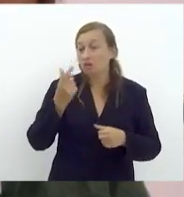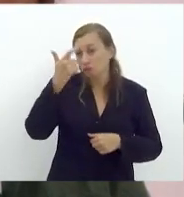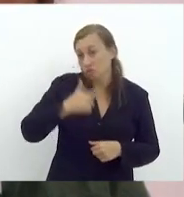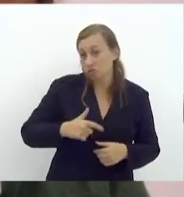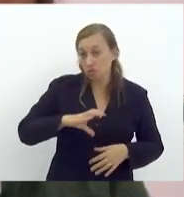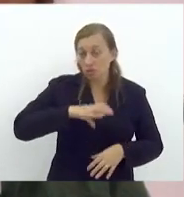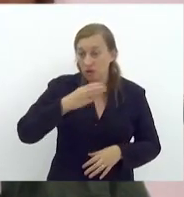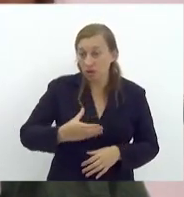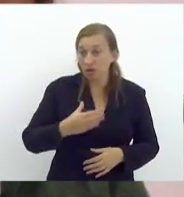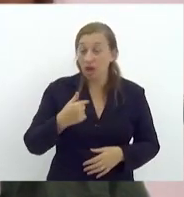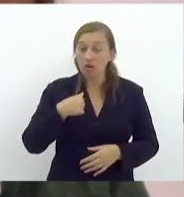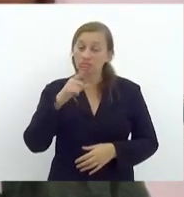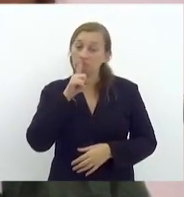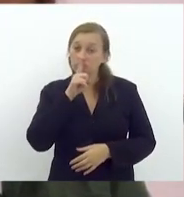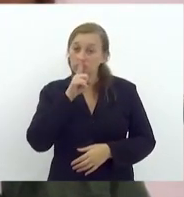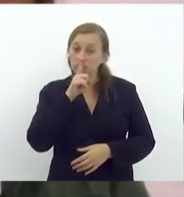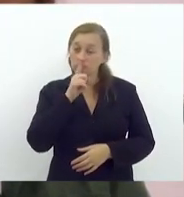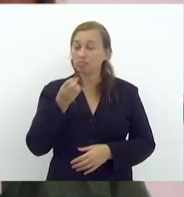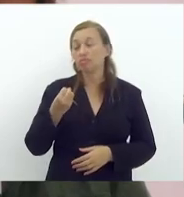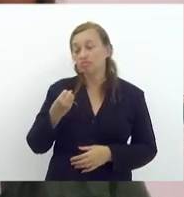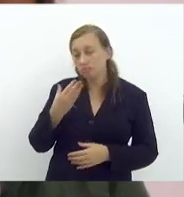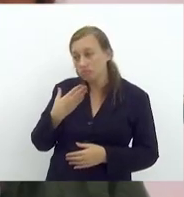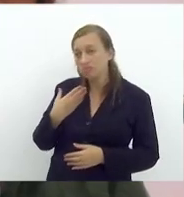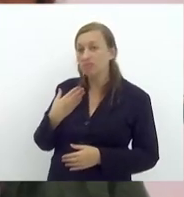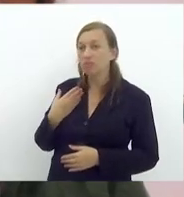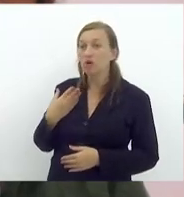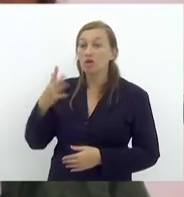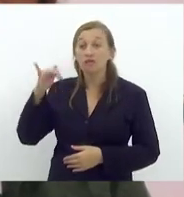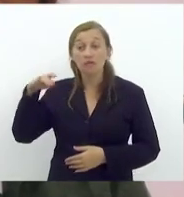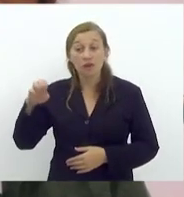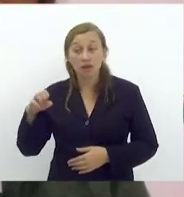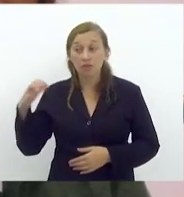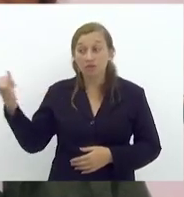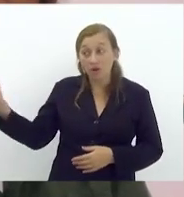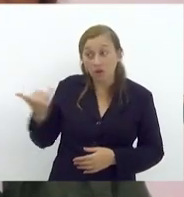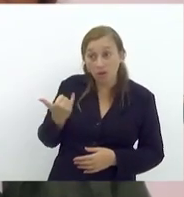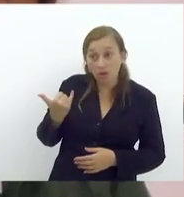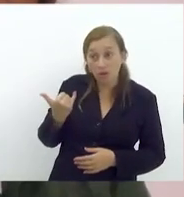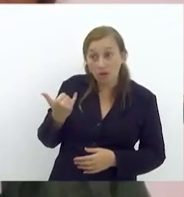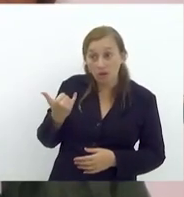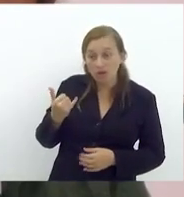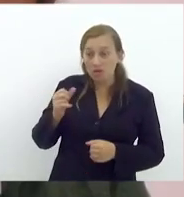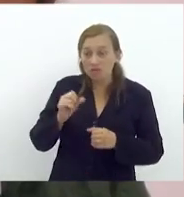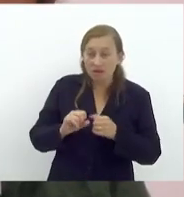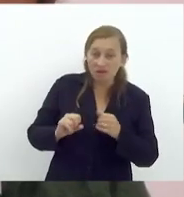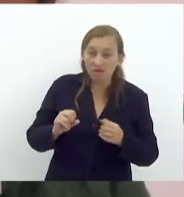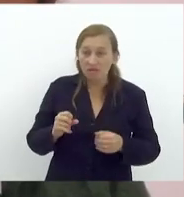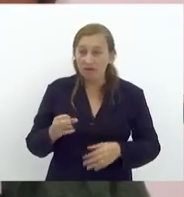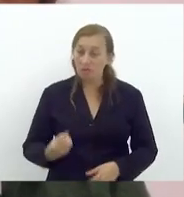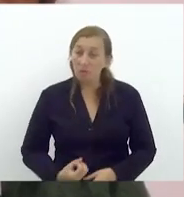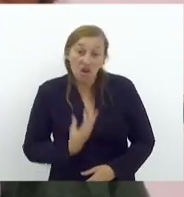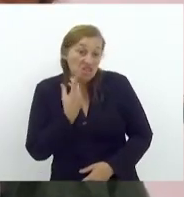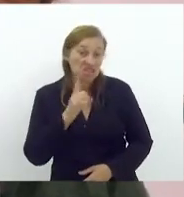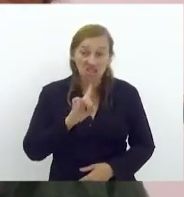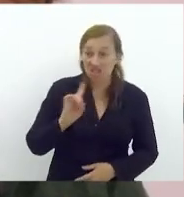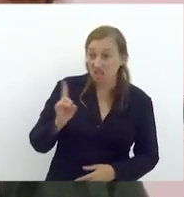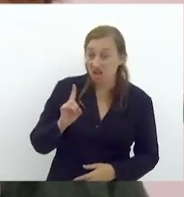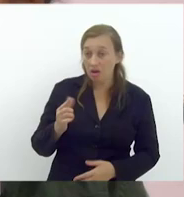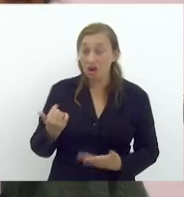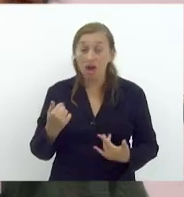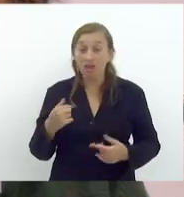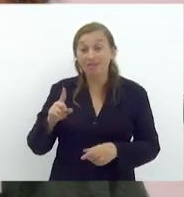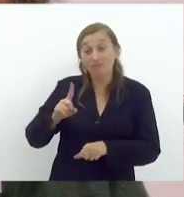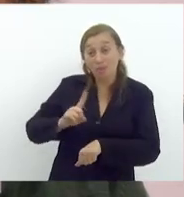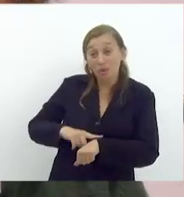corajoso eu estava quietinho aqui na boa quando Felipe Machado disse assim para mim não vai fazer uma poesia não só que naquele